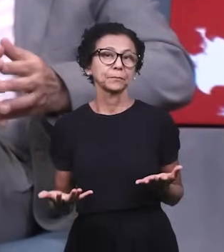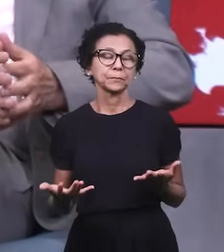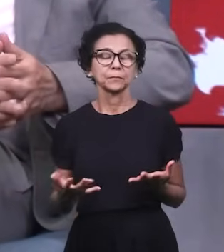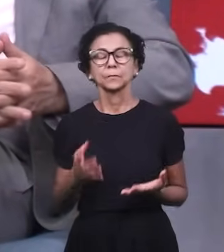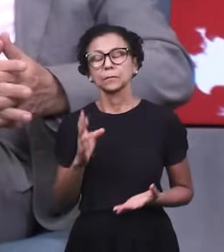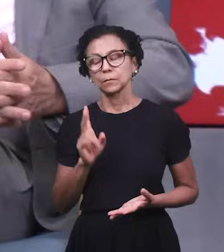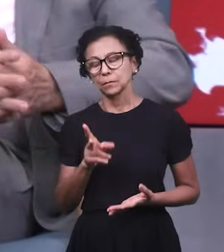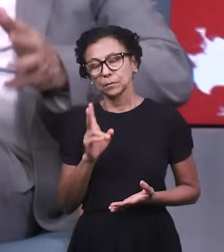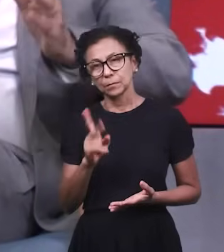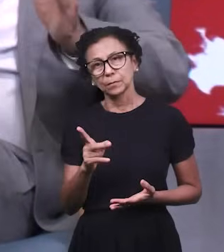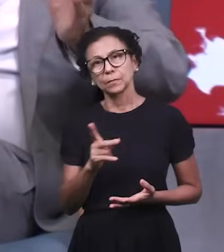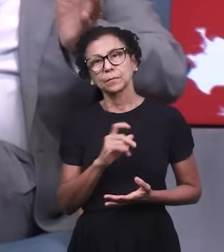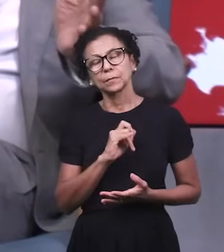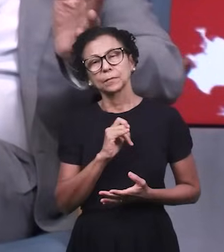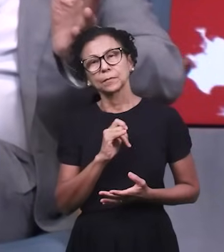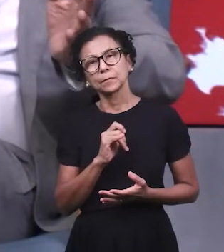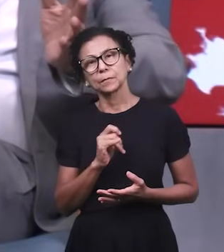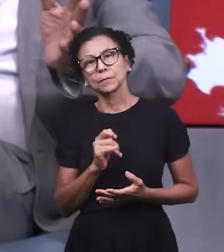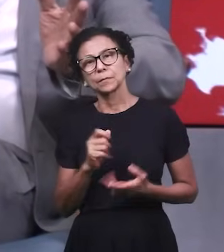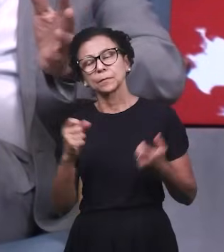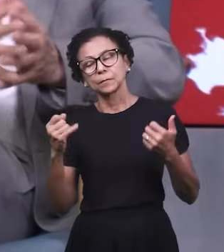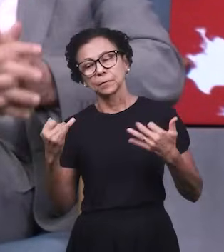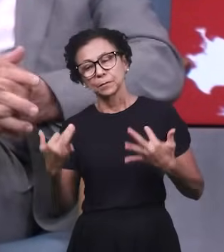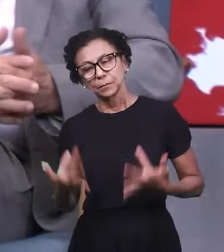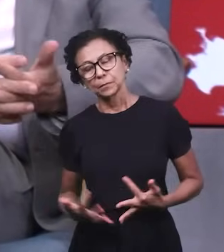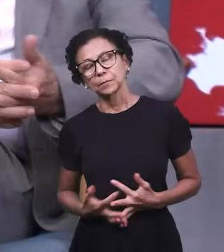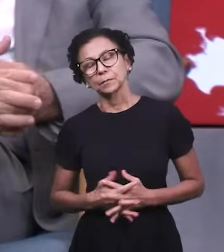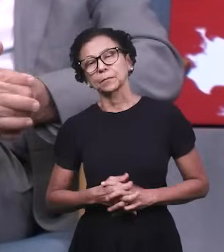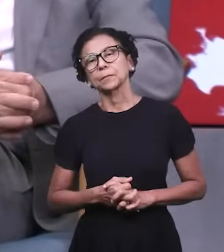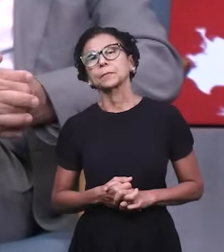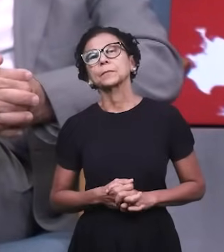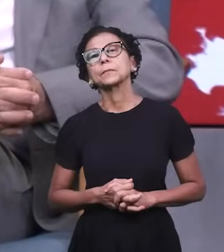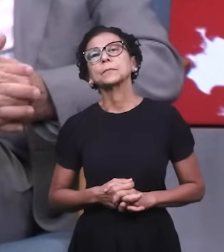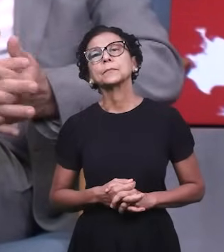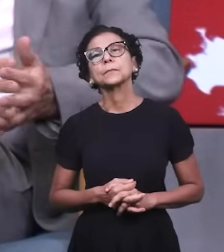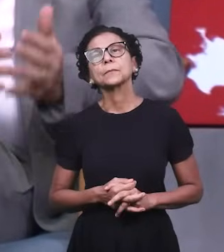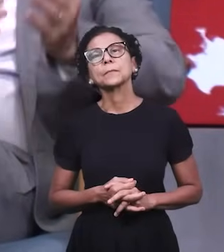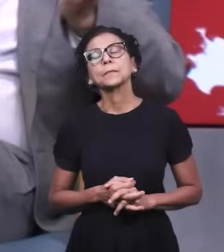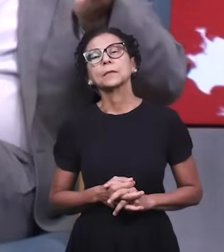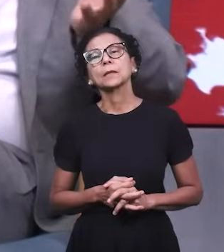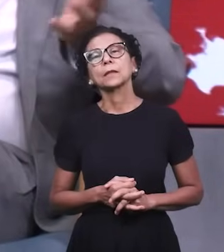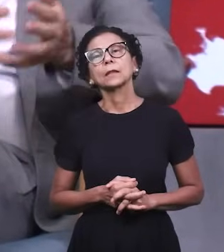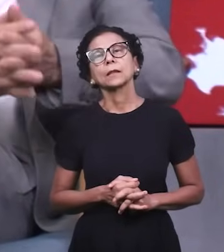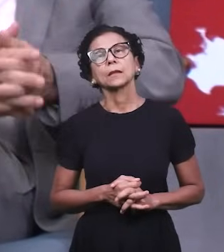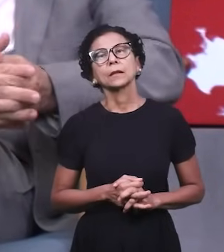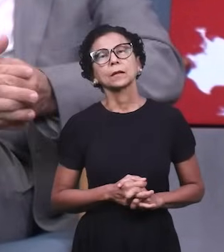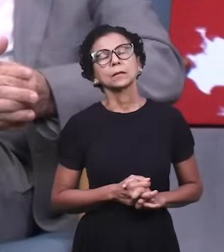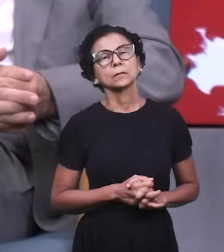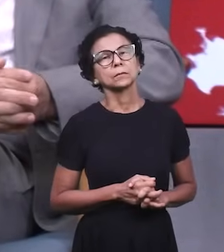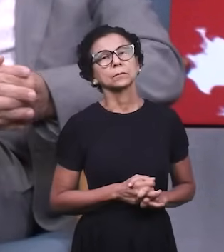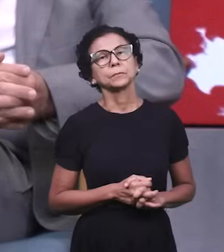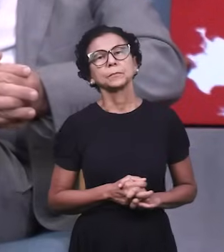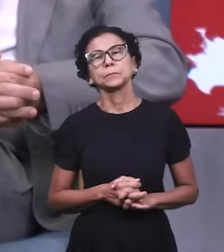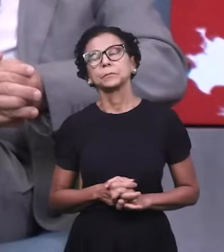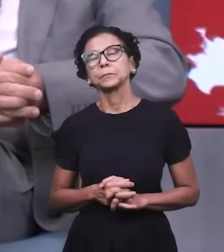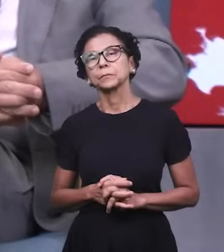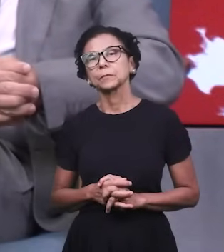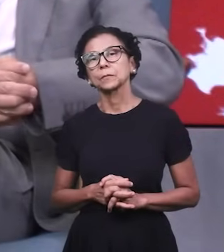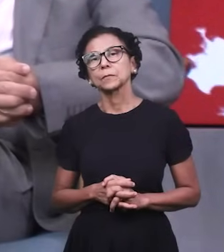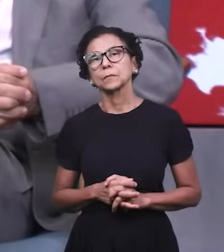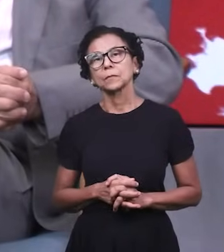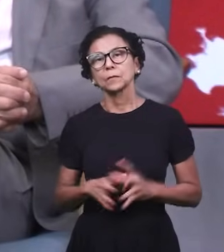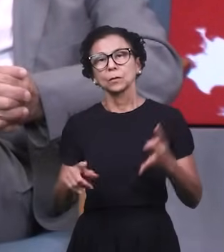falamos, o evangelho ele é muito simples, os evangelhos, a biografia de Jesus é muito simples, mas ele é